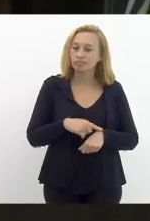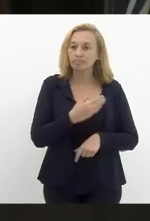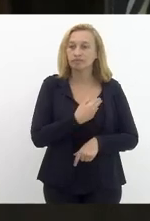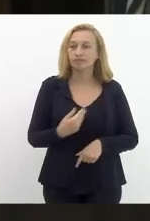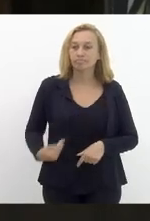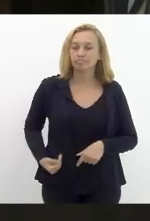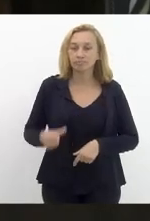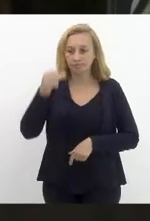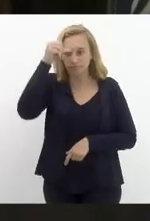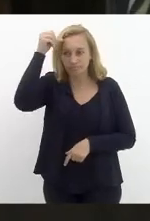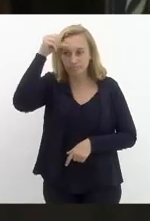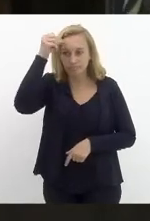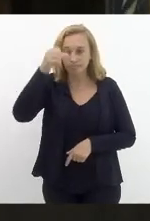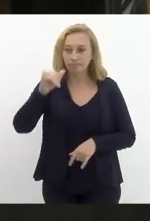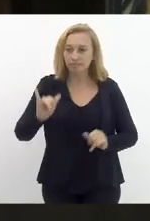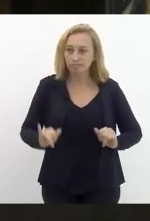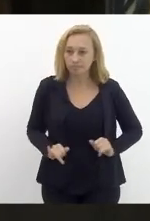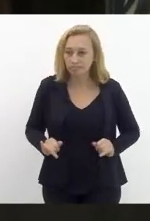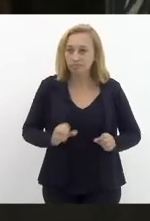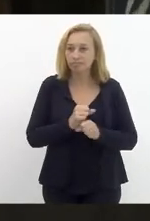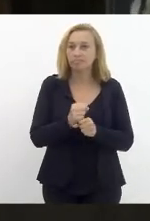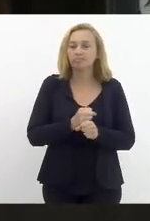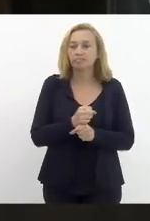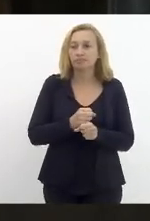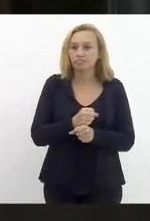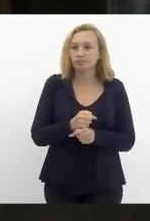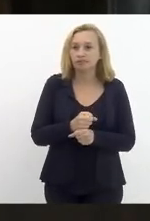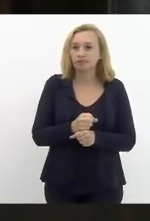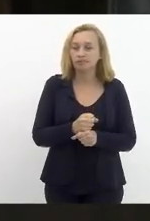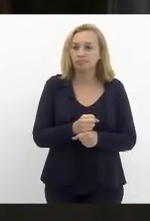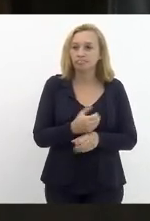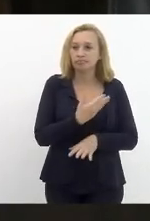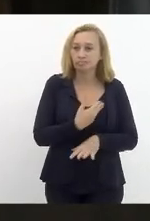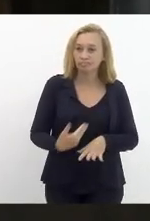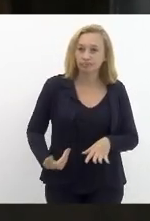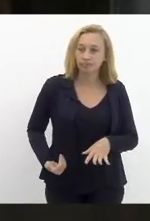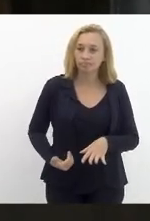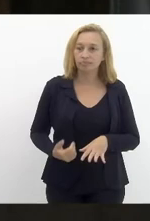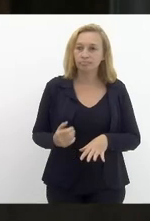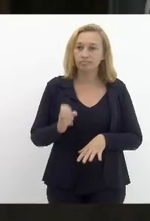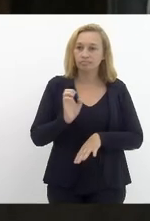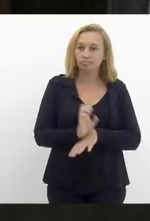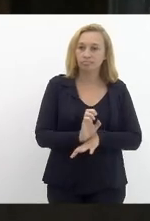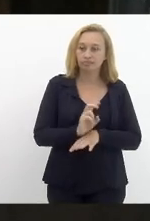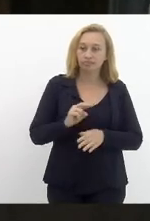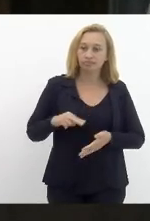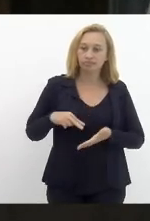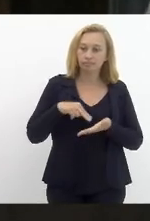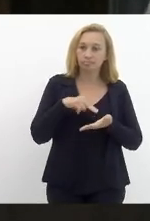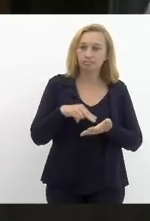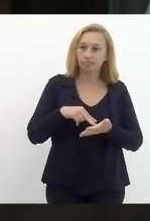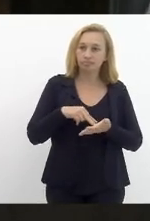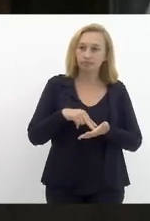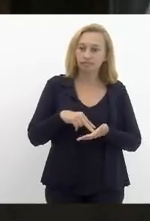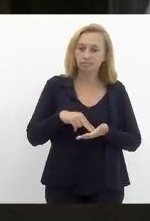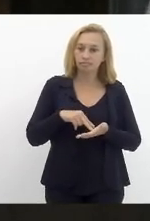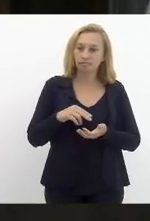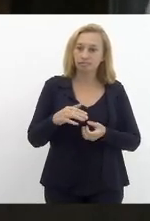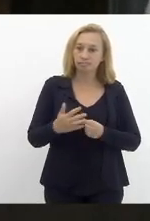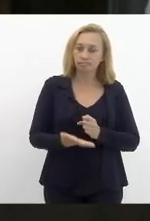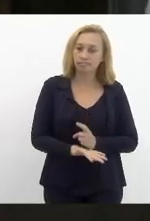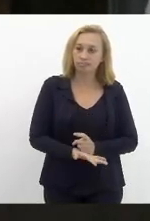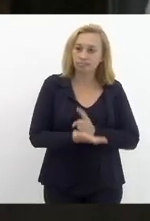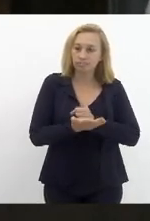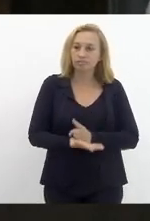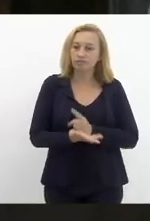Castro enfrentou neste ano, colocou o governo e o Estado de pé. Apesar de todas as dificuldades,